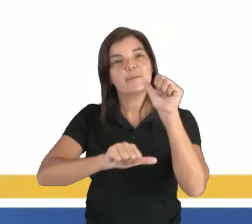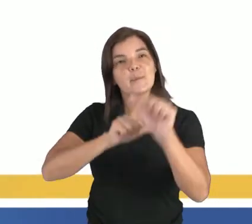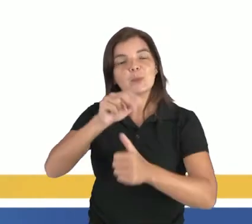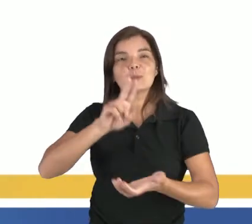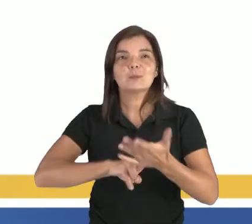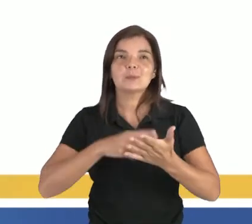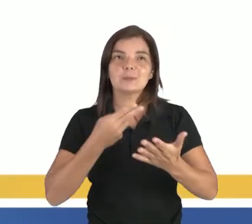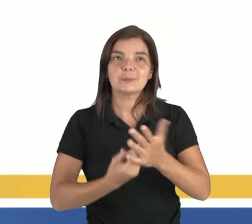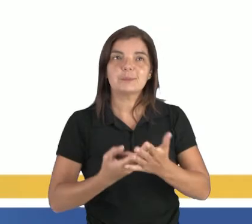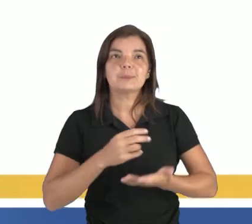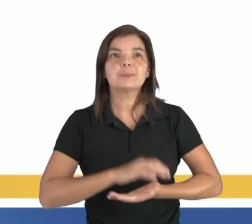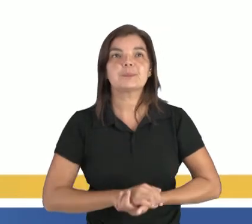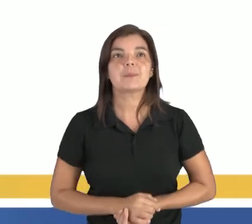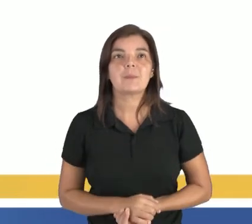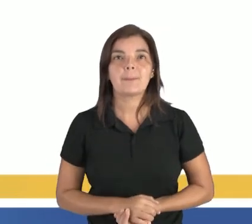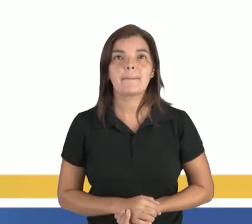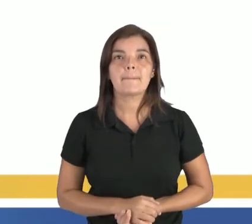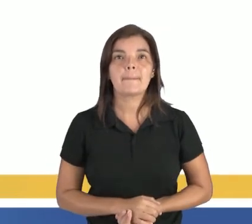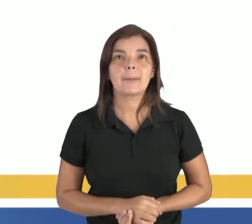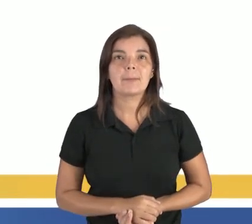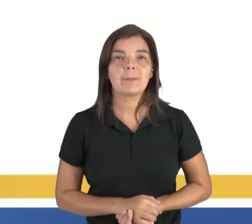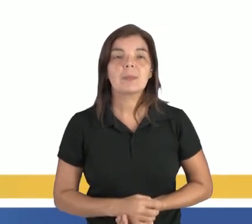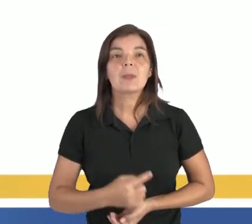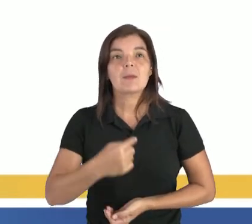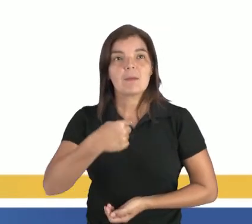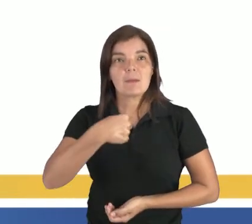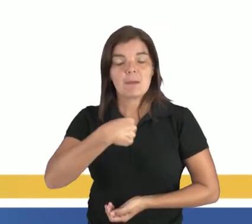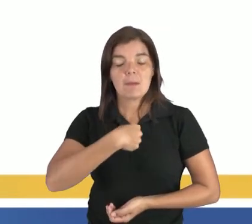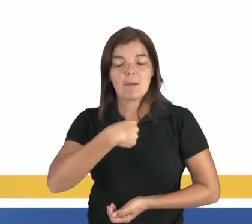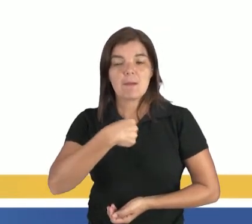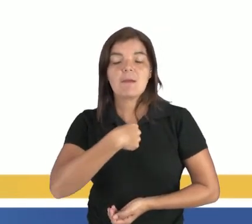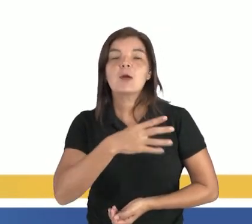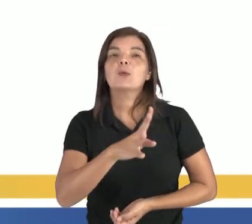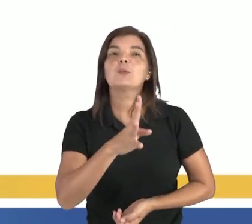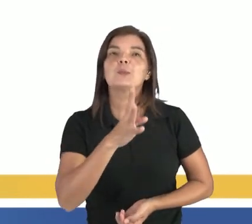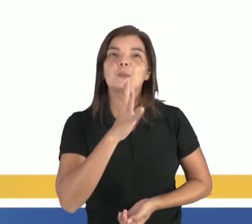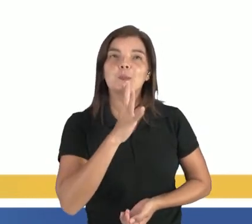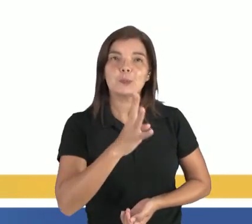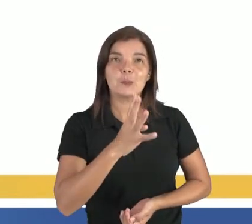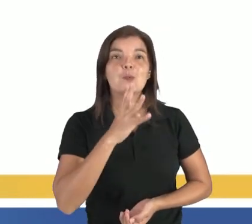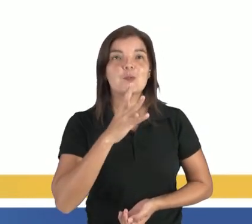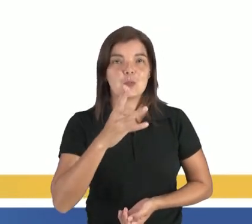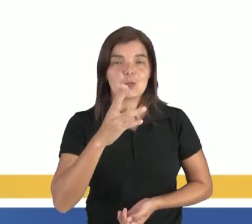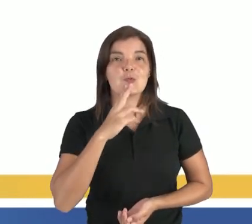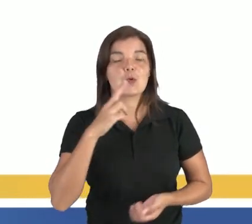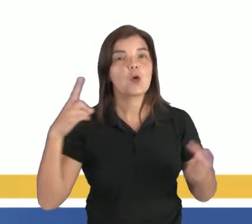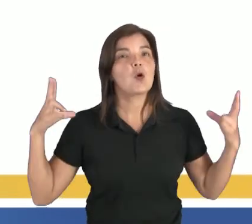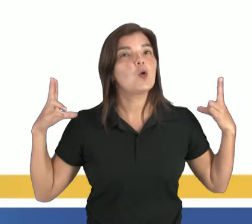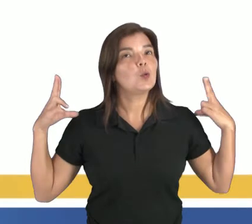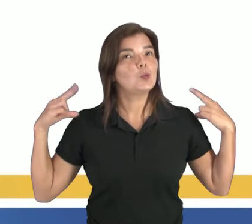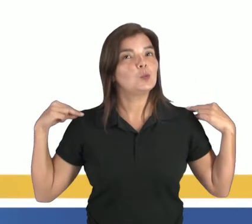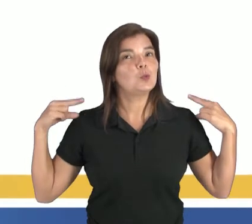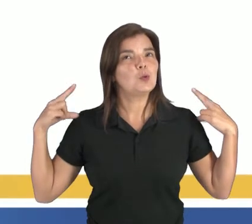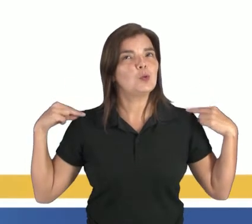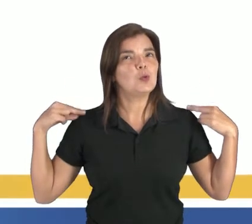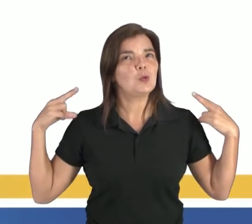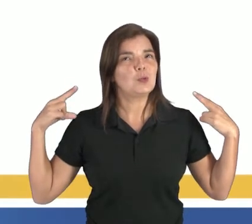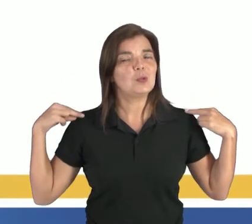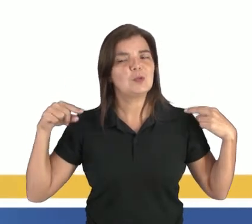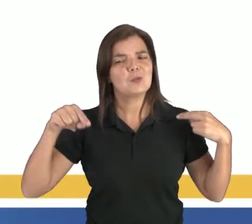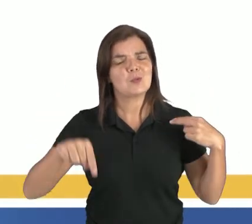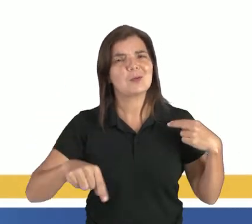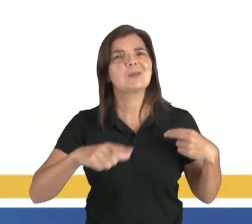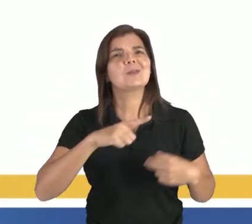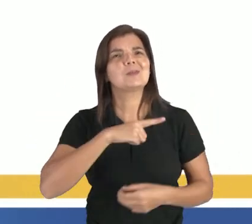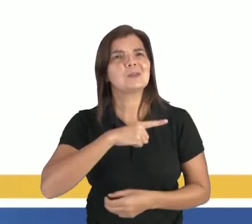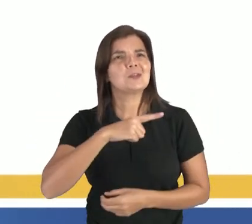dele. I know this driver since he wasn't old enough to drive. Então, eu conheço esse motorista